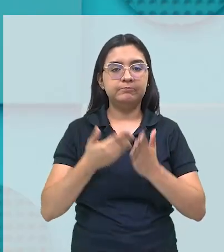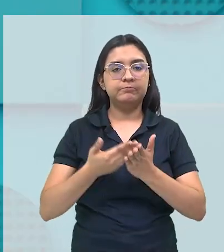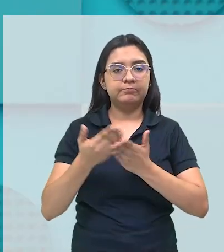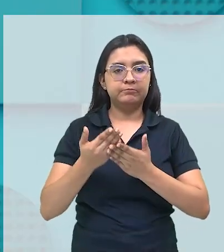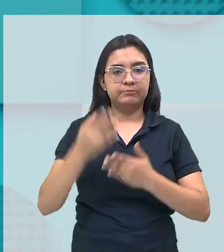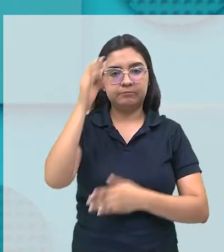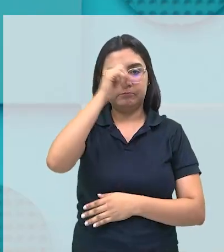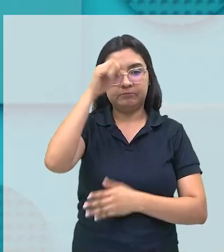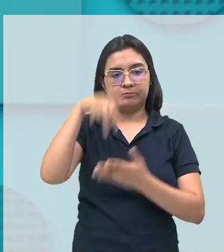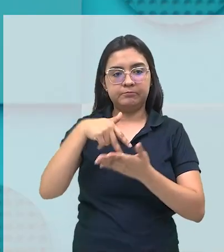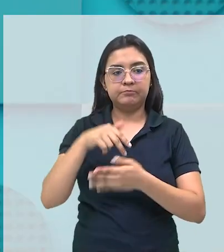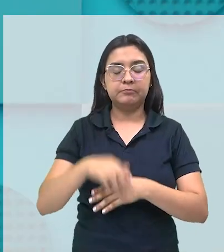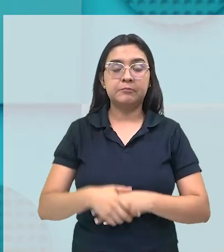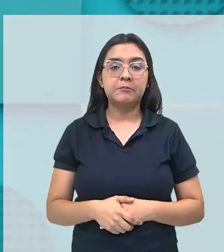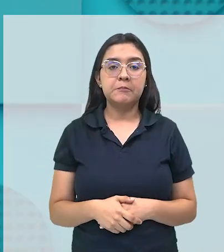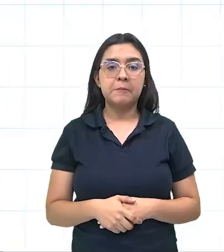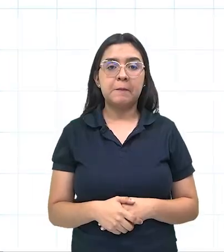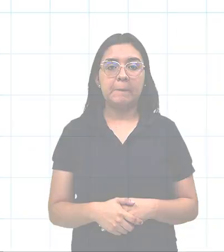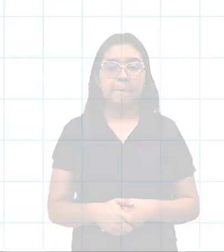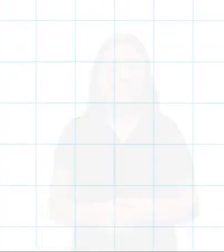algumas danças aí.